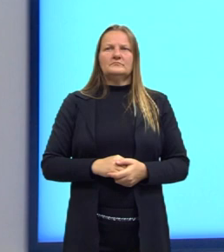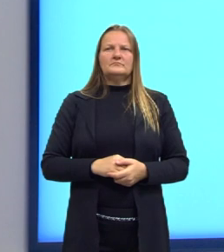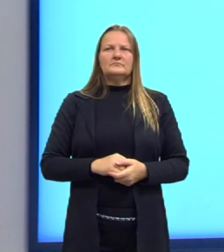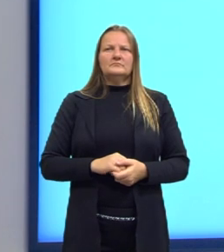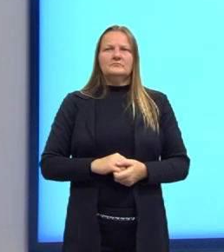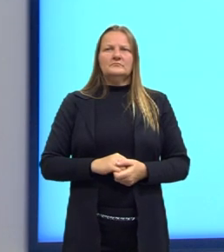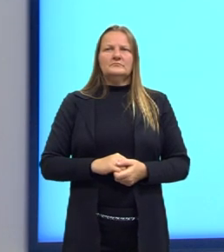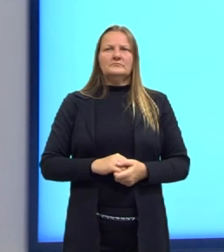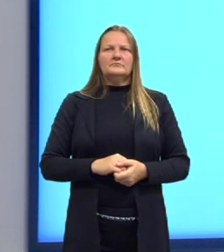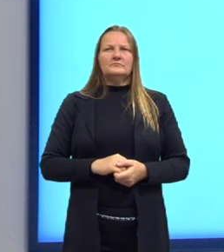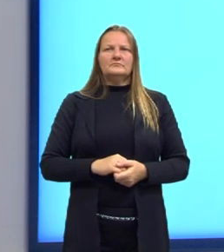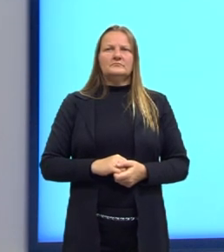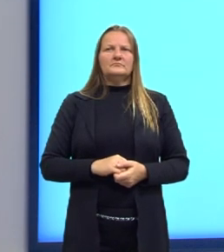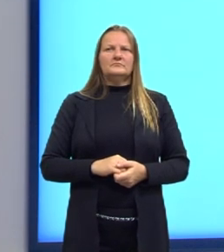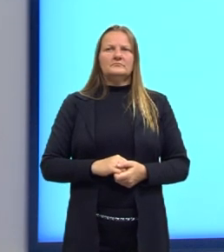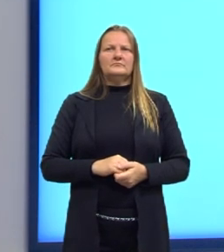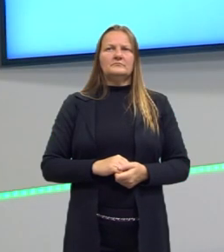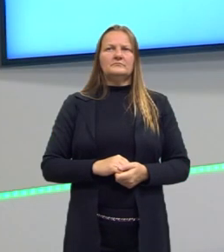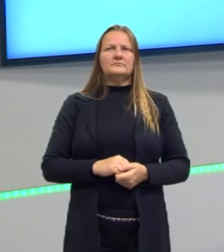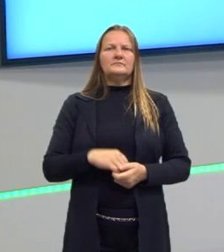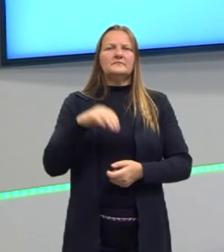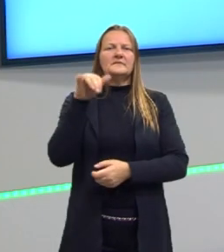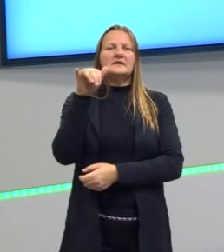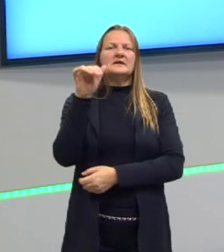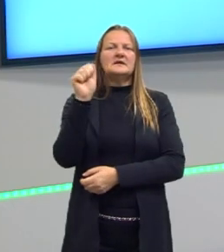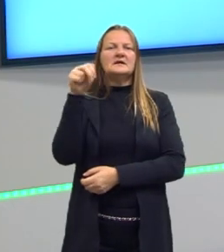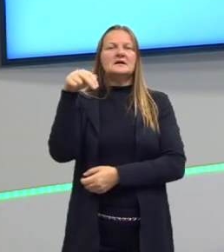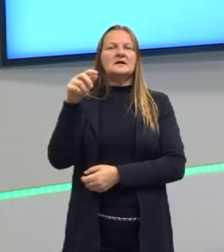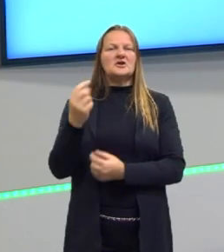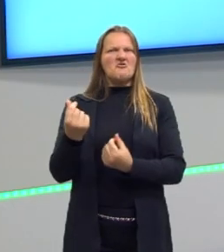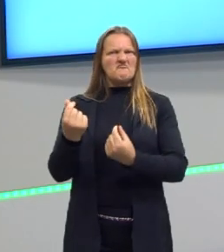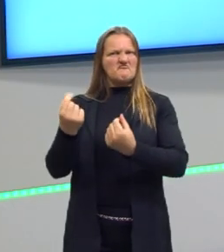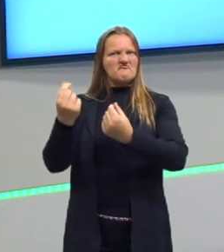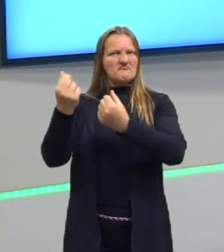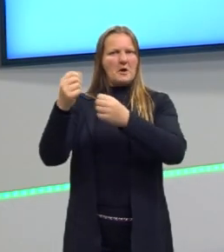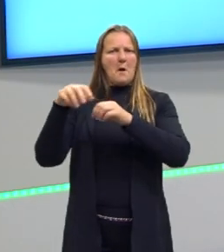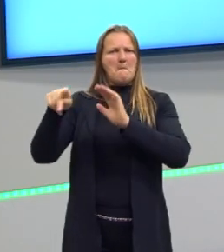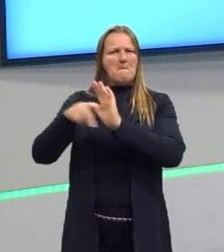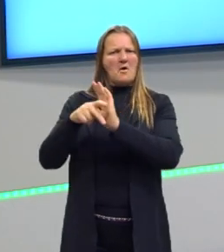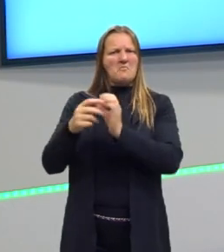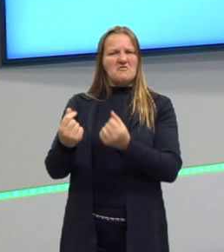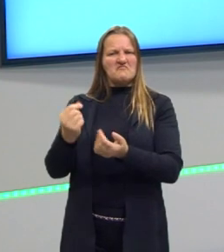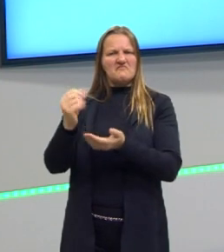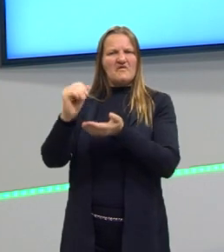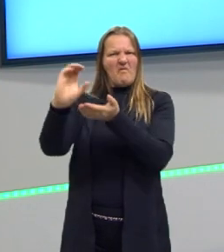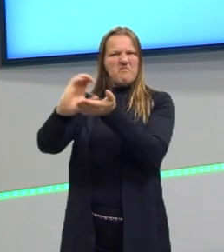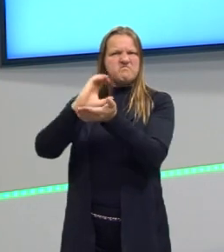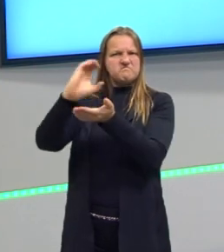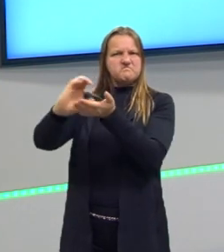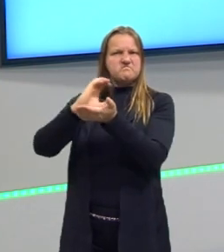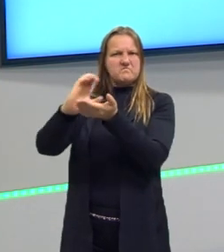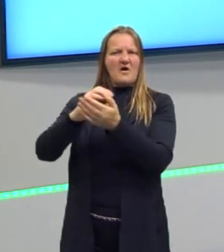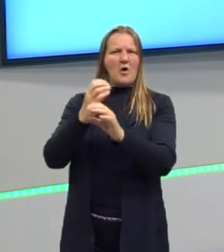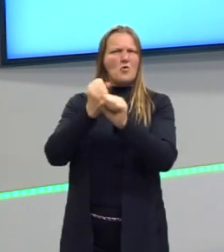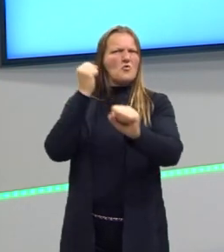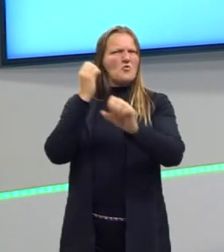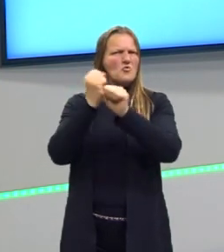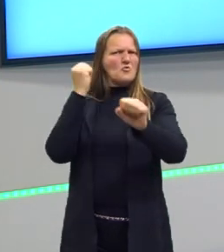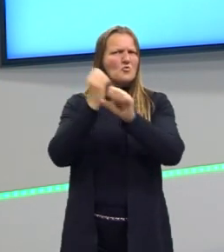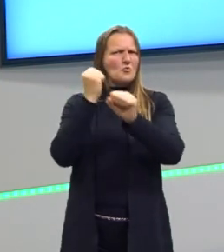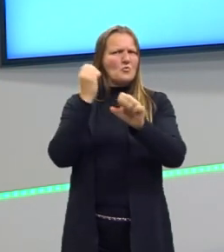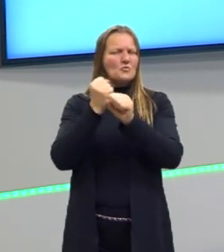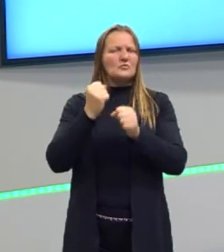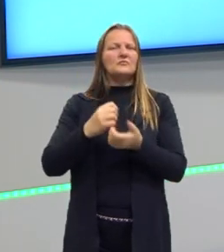o ianque né que representa as pessoas de Posses e que estão lucrando Com certeza né com o canal